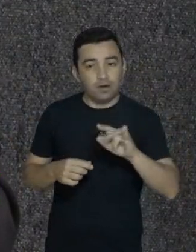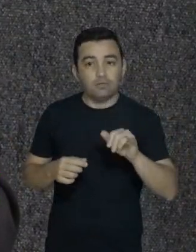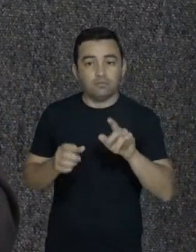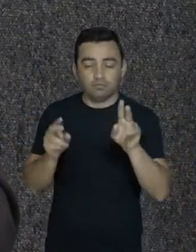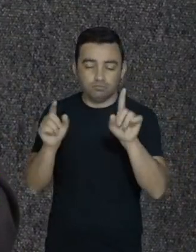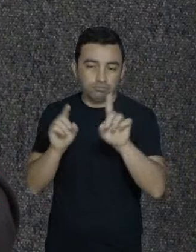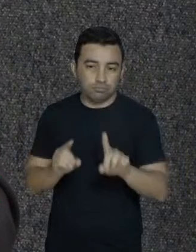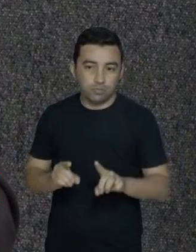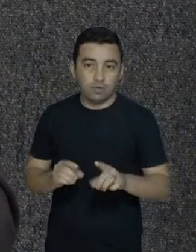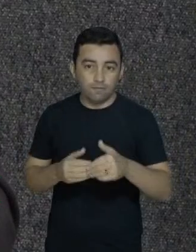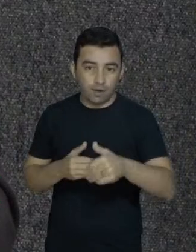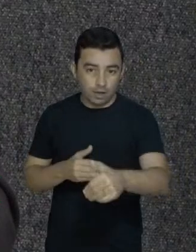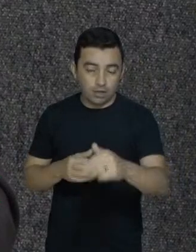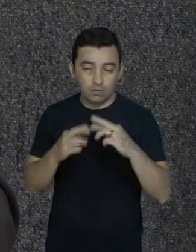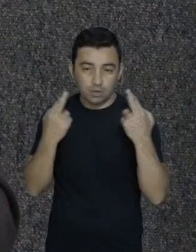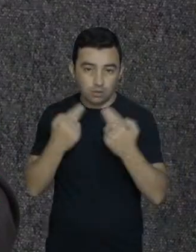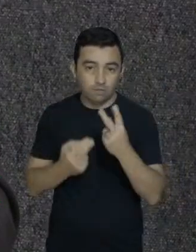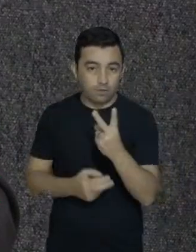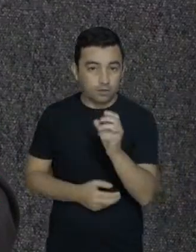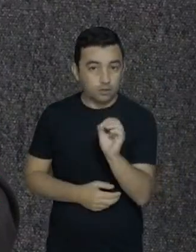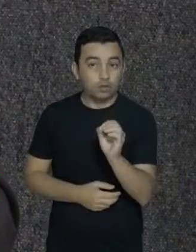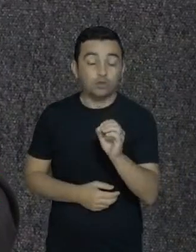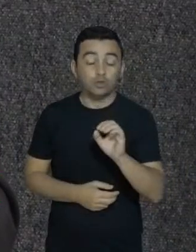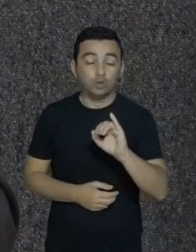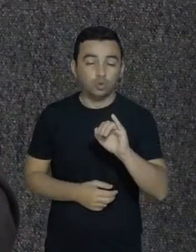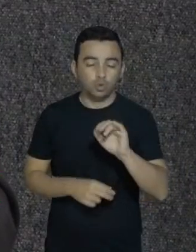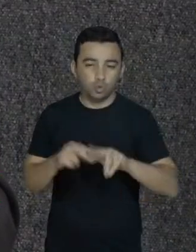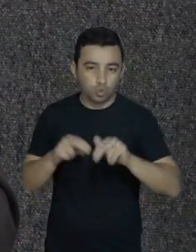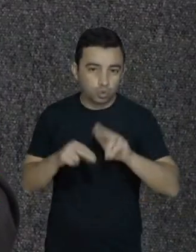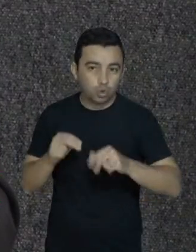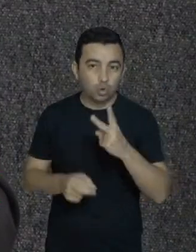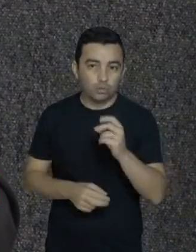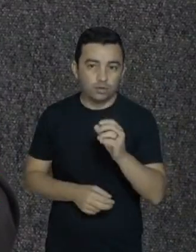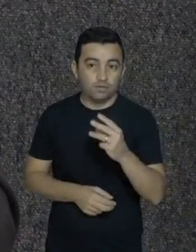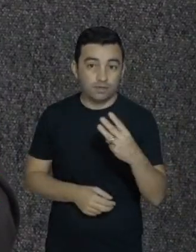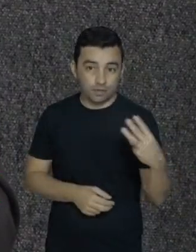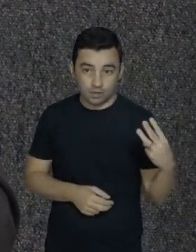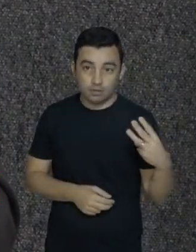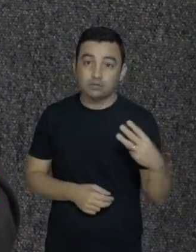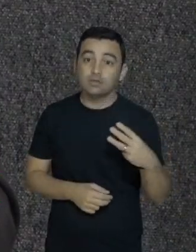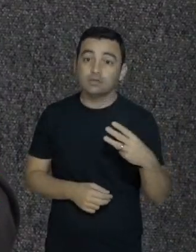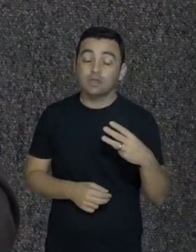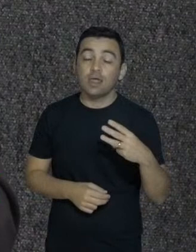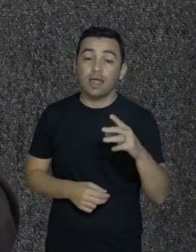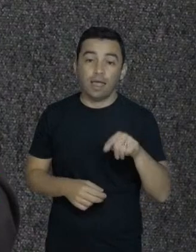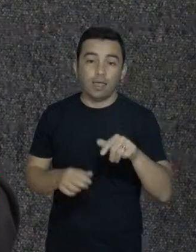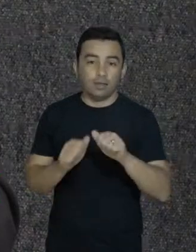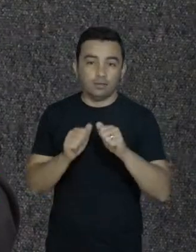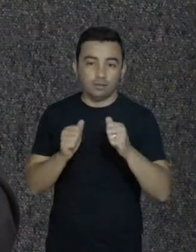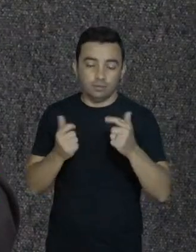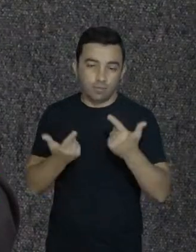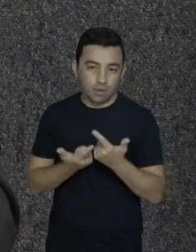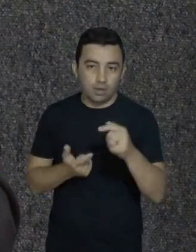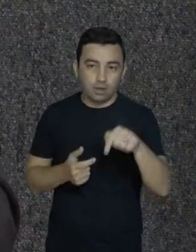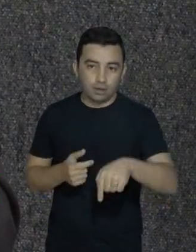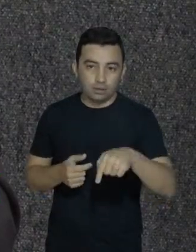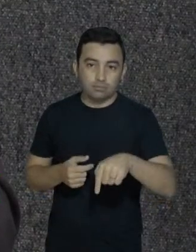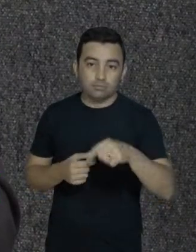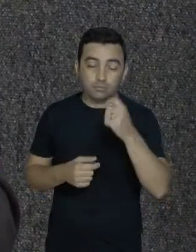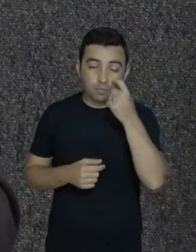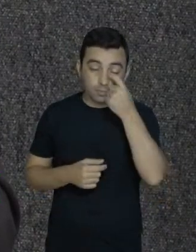dia 20 de junho de 2023 no plenarinho da Assembleia Deputado Paulo Stuart